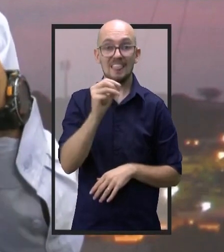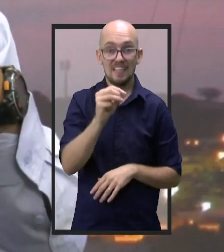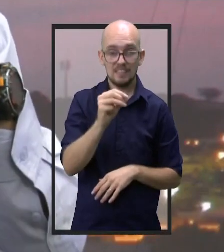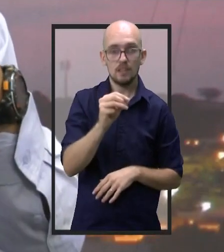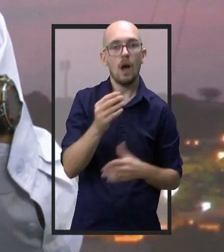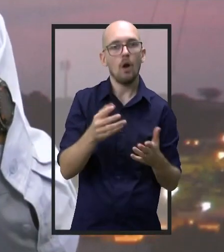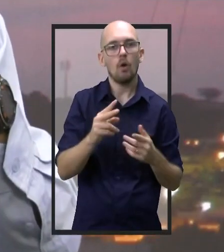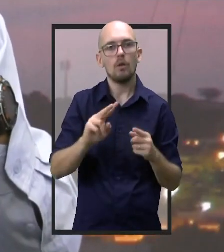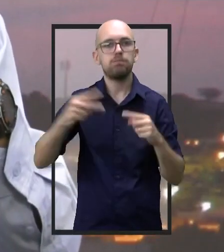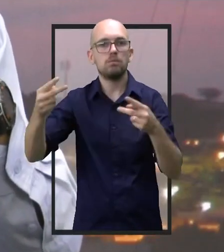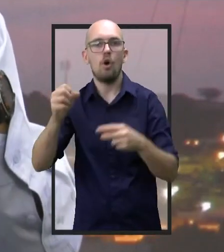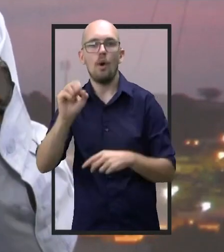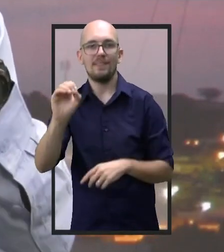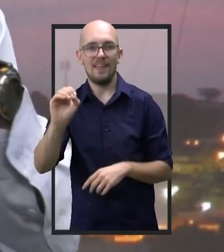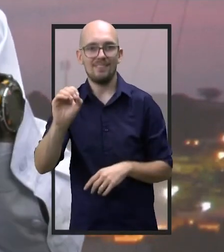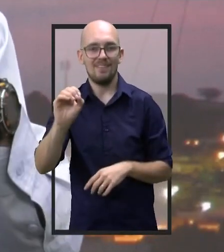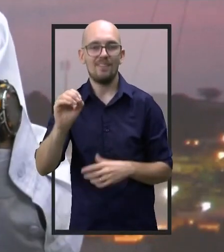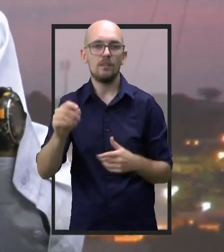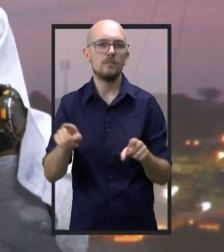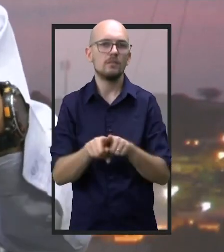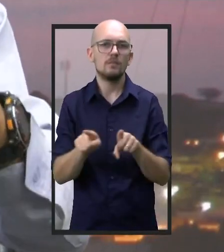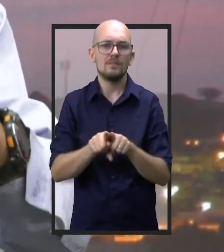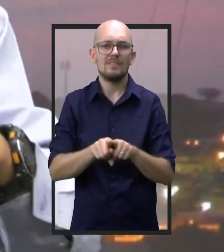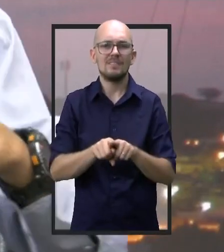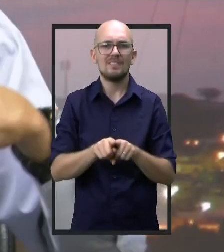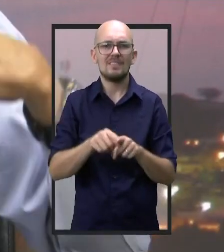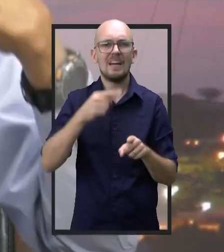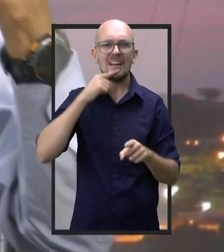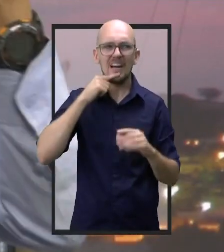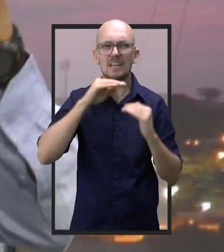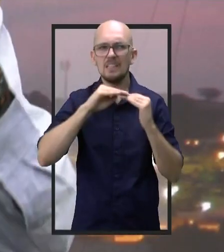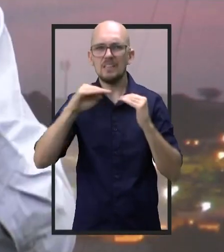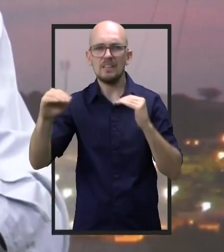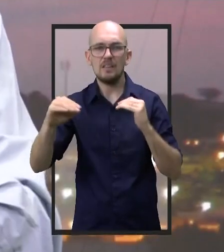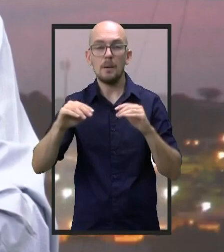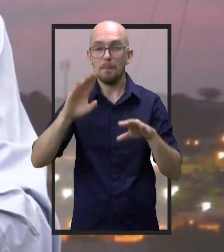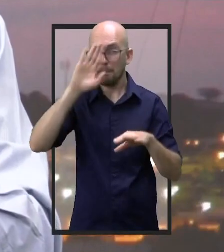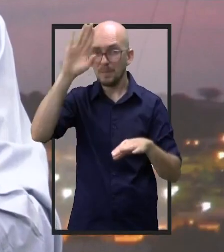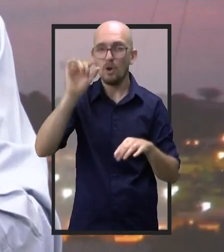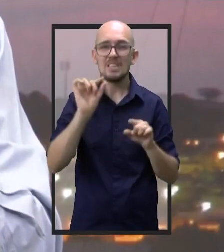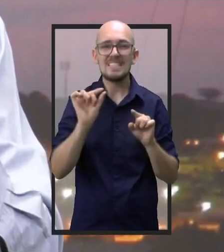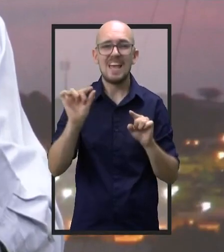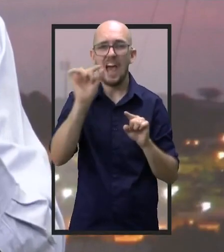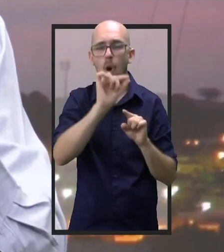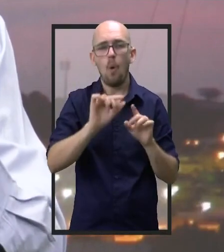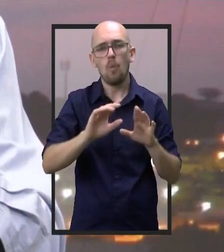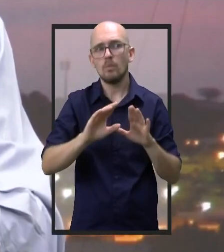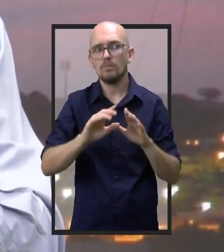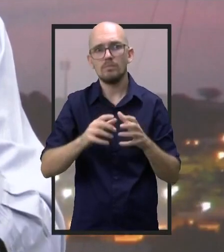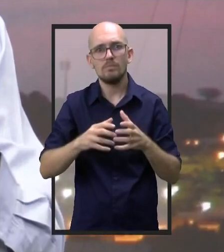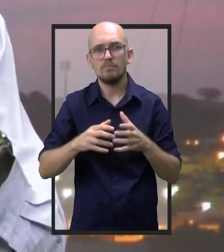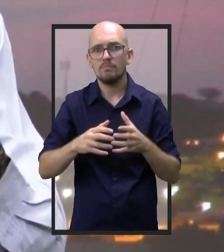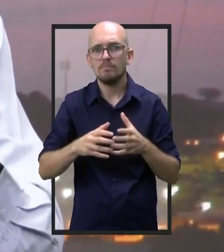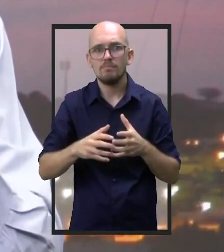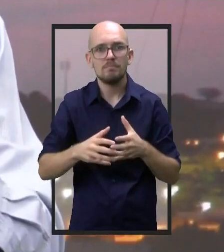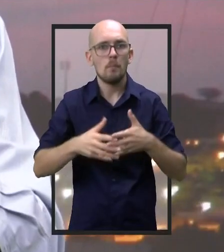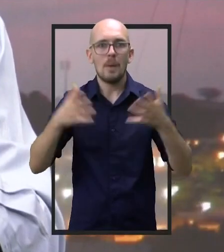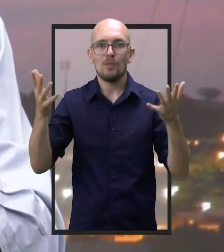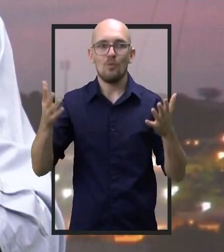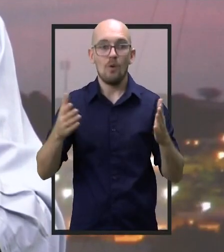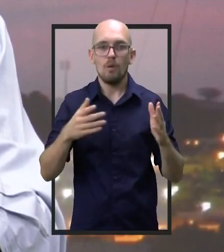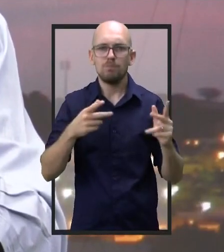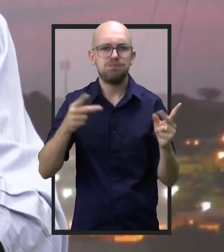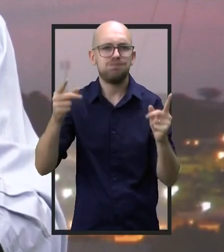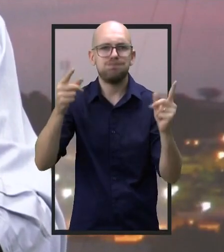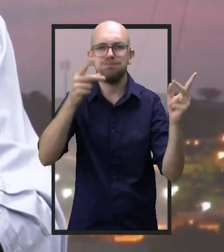cana ainda que estabilizou, né? Mas todas as outras culturas, principalmente de cereais, o tanto que aumentou a produção em si, a produtividade em